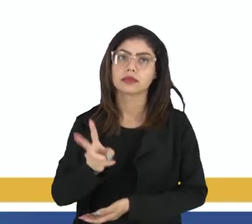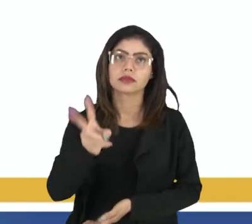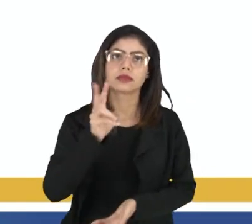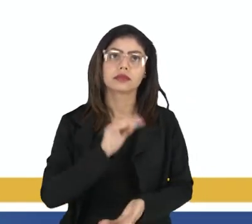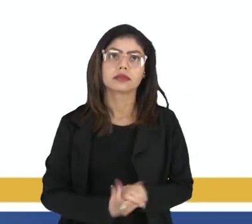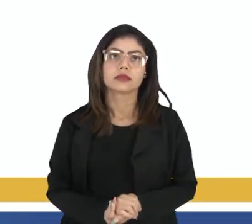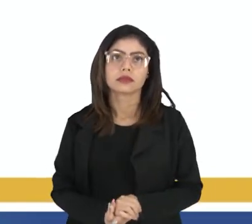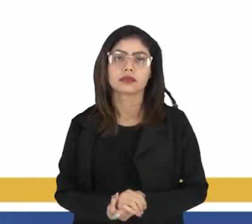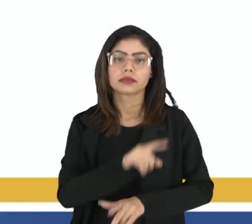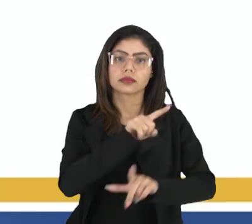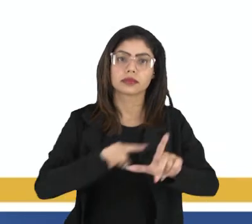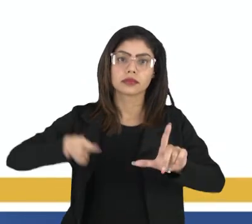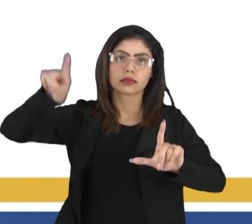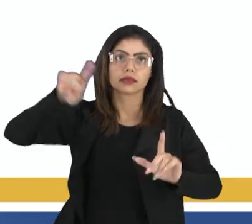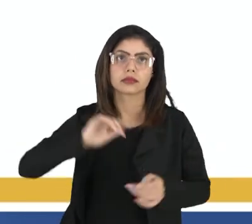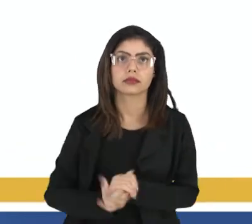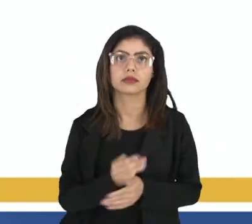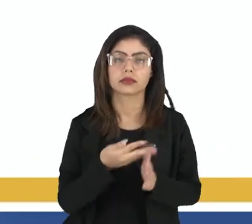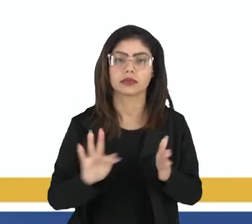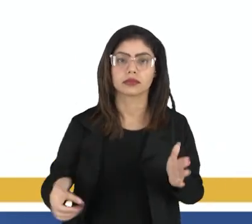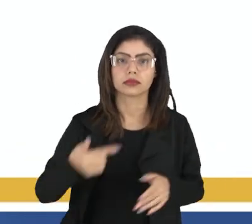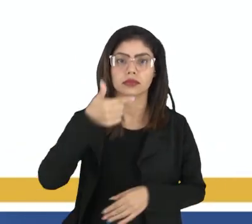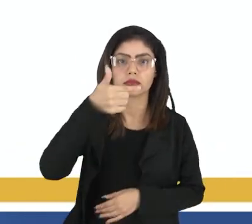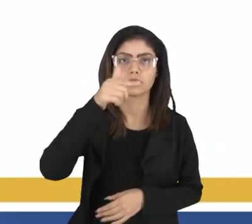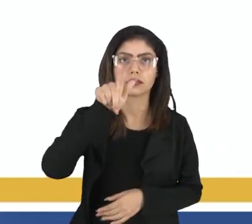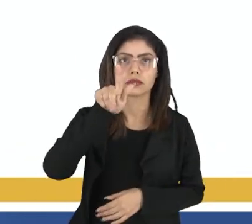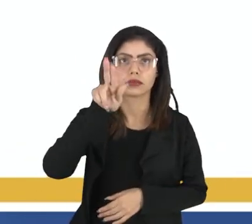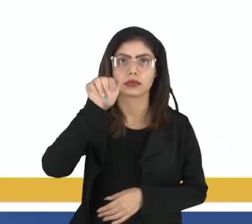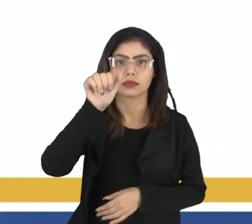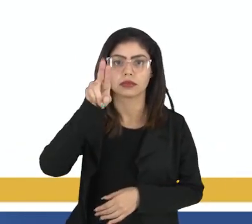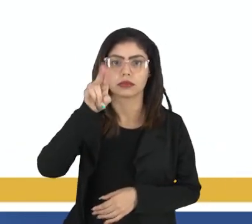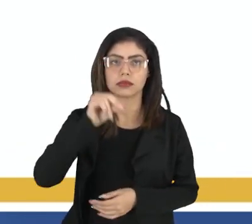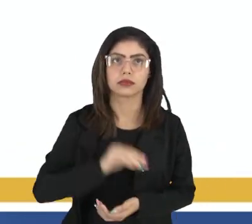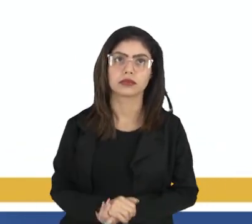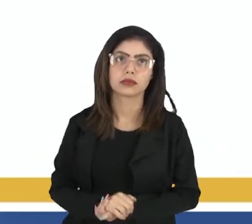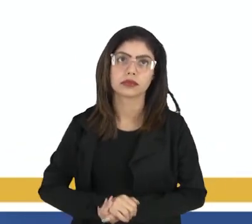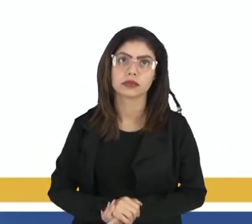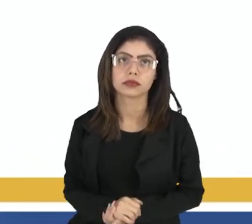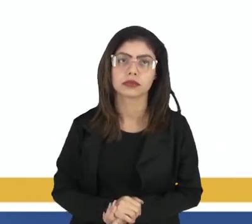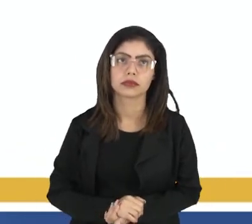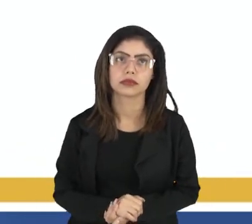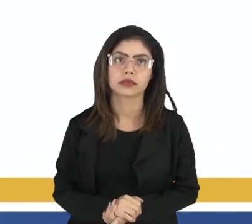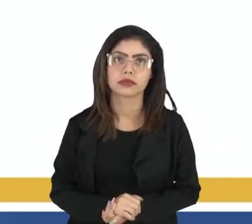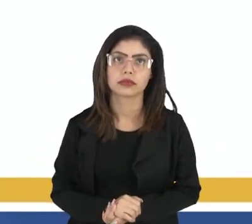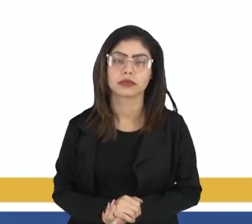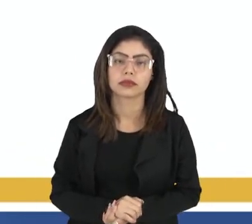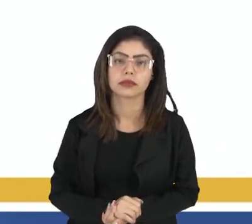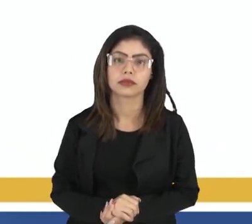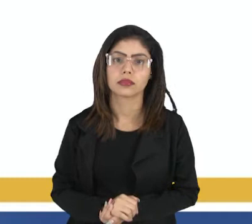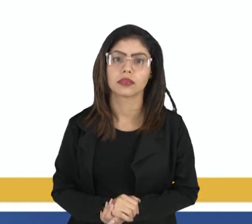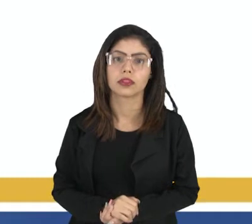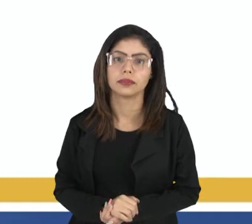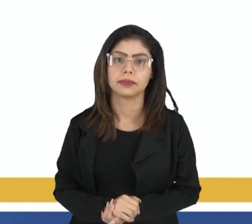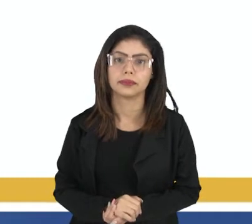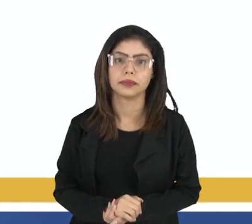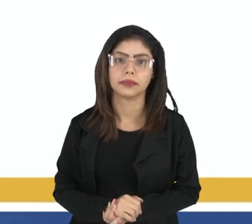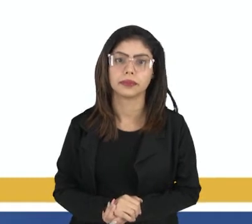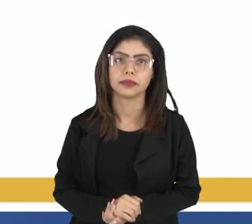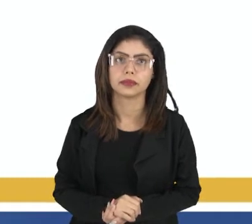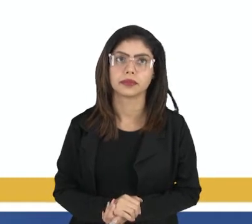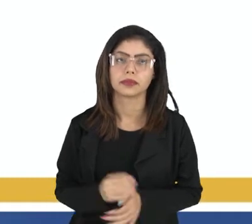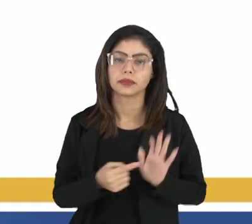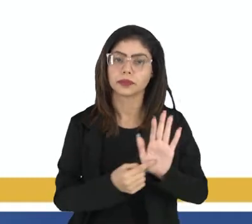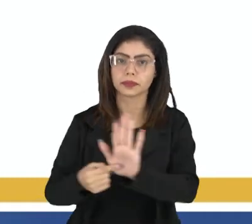Continuando. O gráfico de uma função do segundo grau, tá?